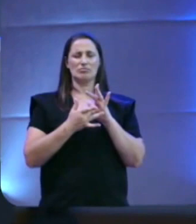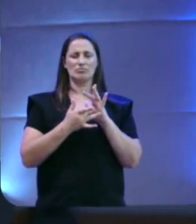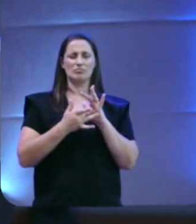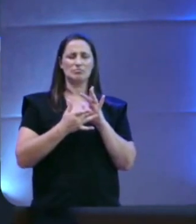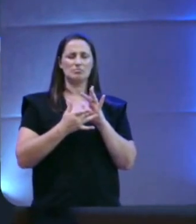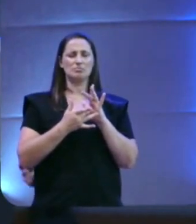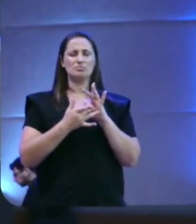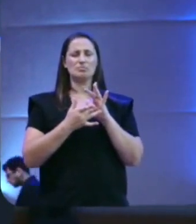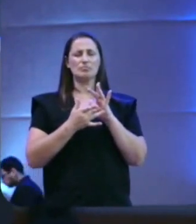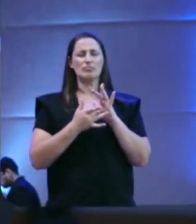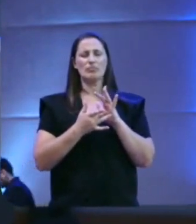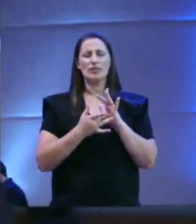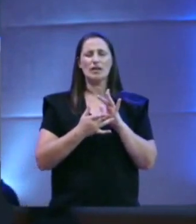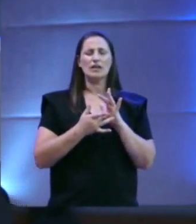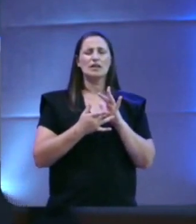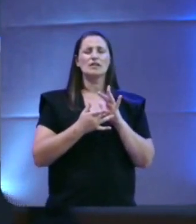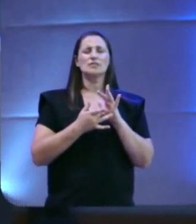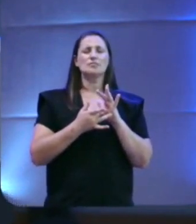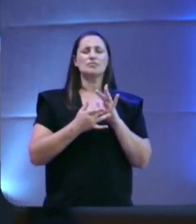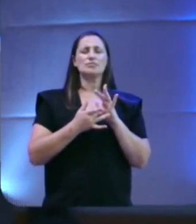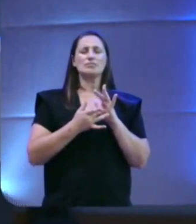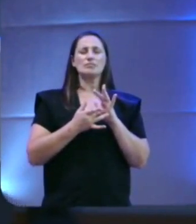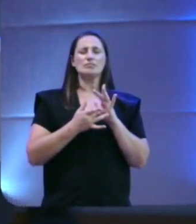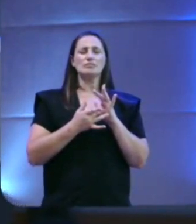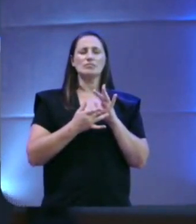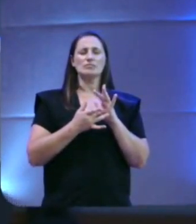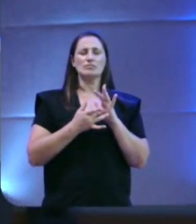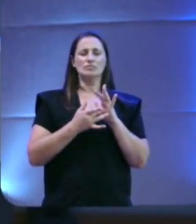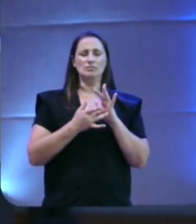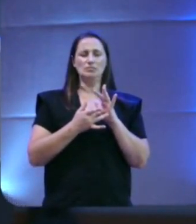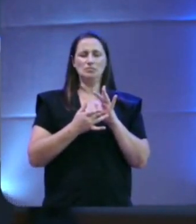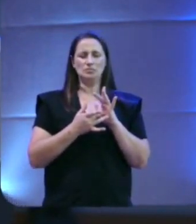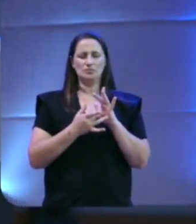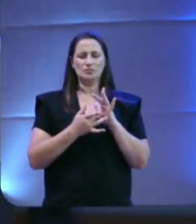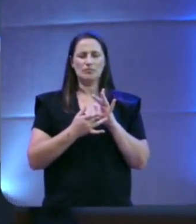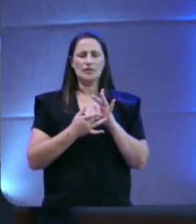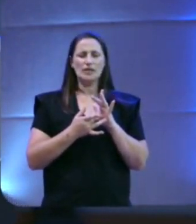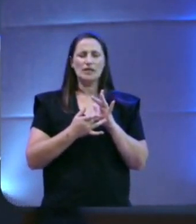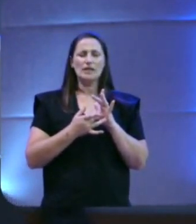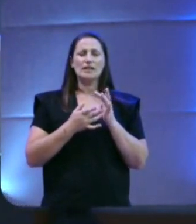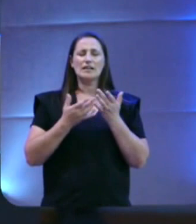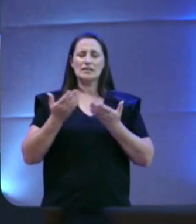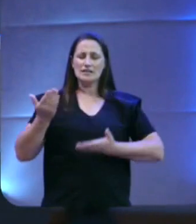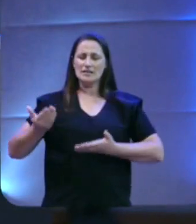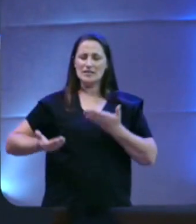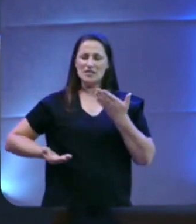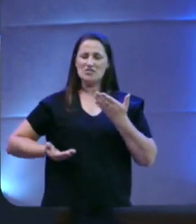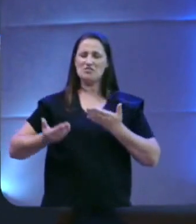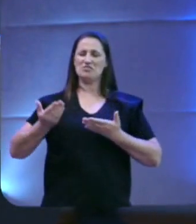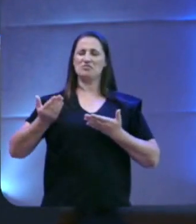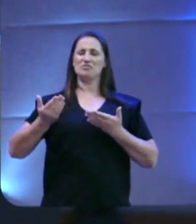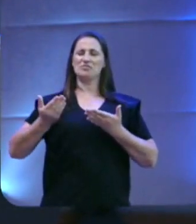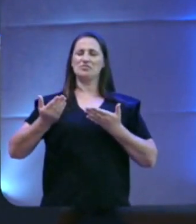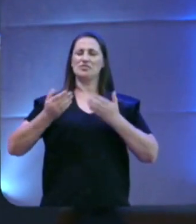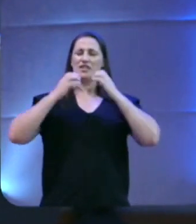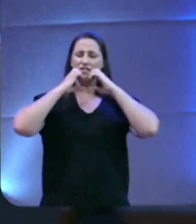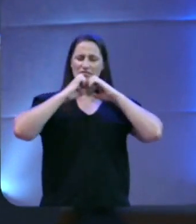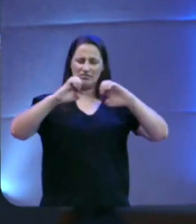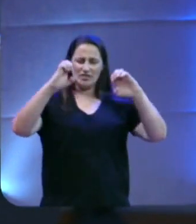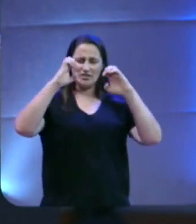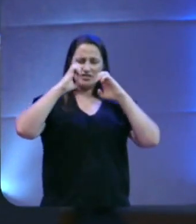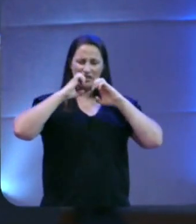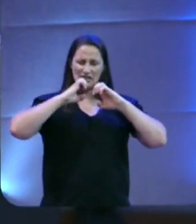e me engajar no único propósito que Jesus me deixou, que é ir e fazer discípulo por onde eu estiver.